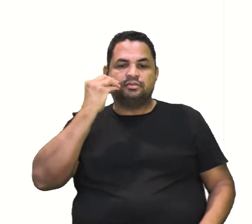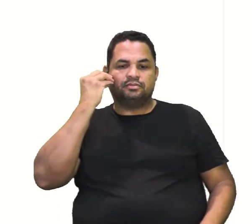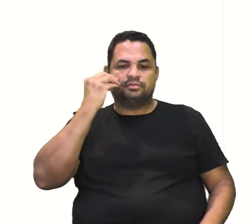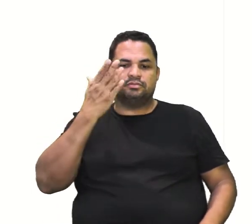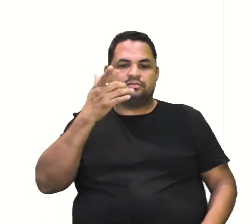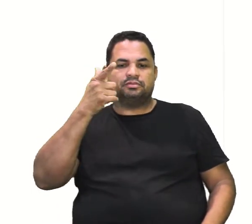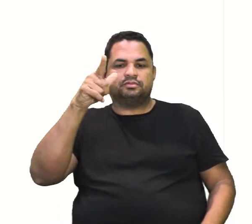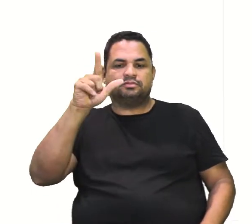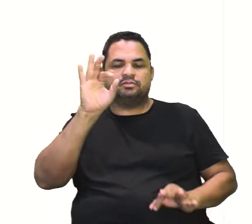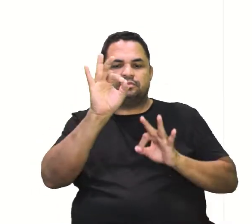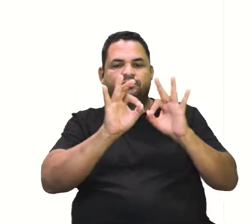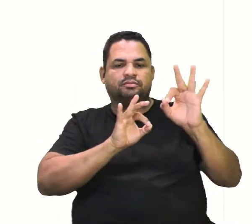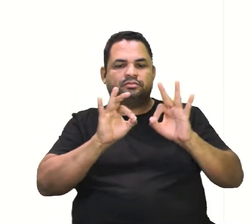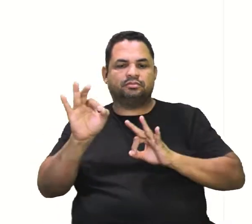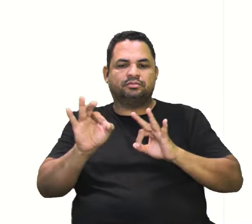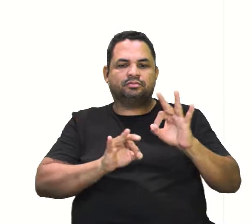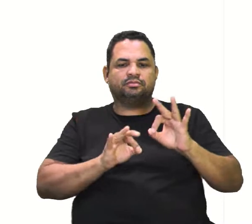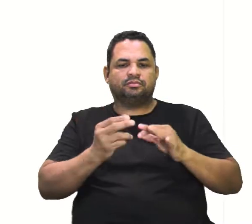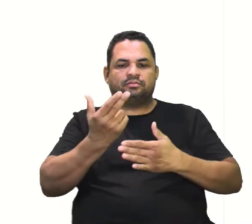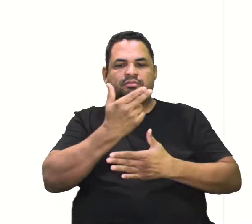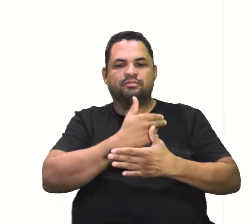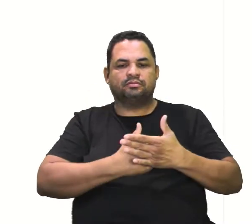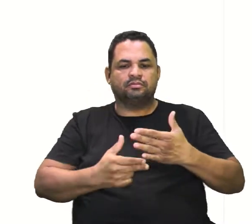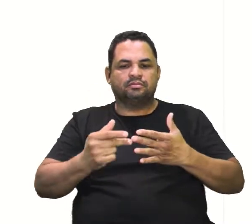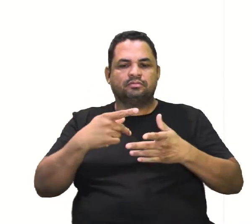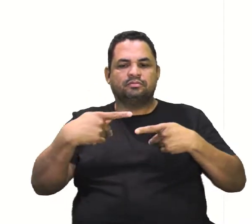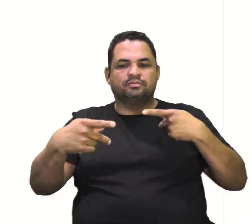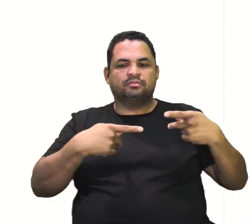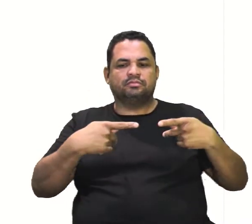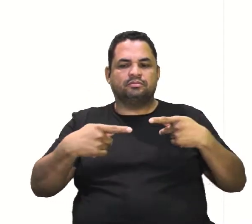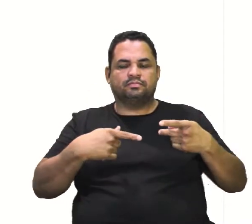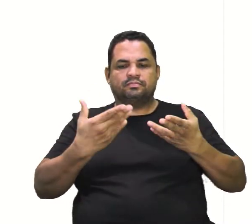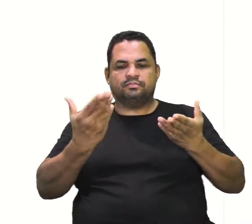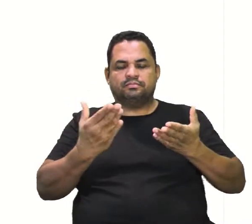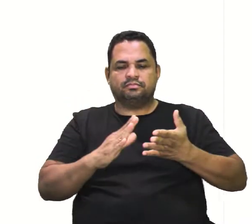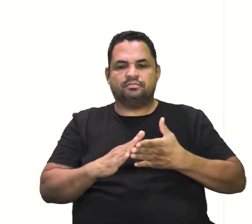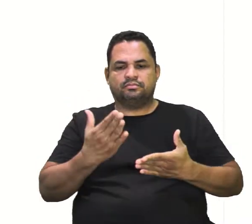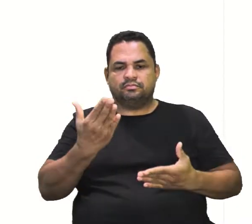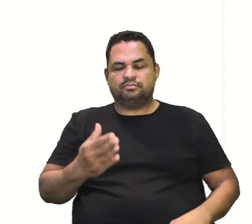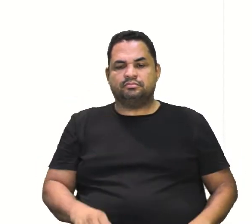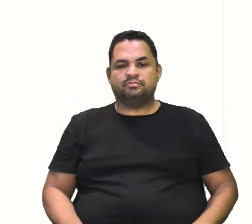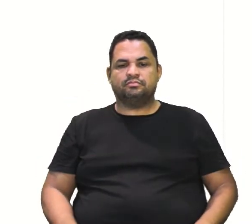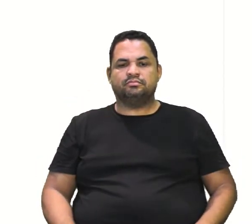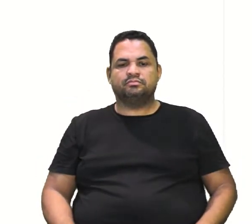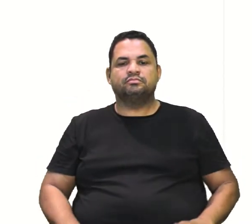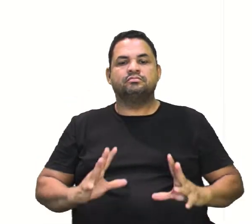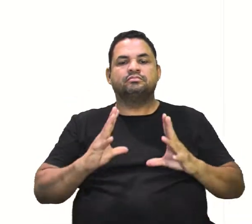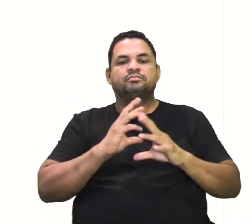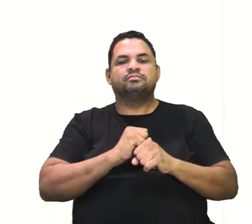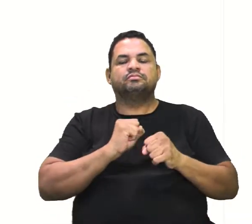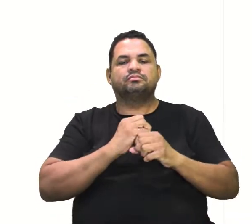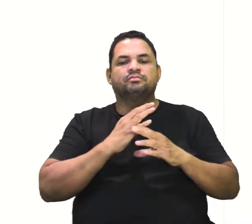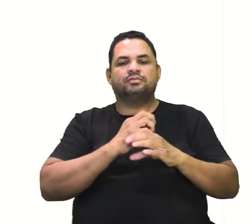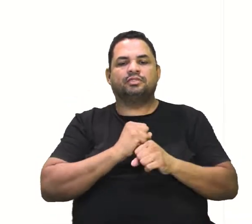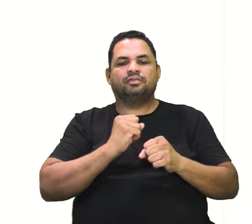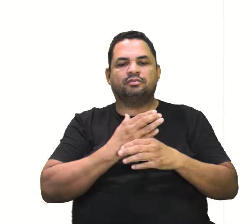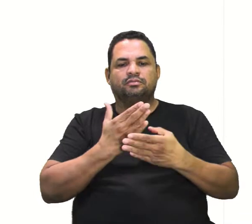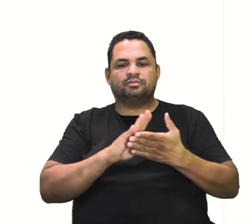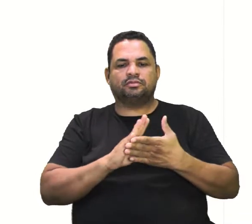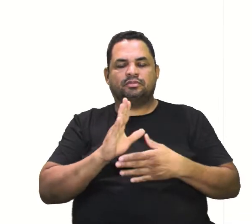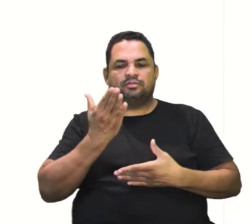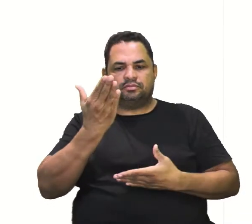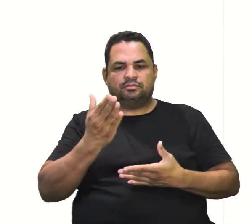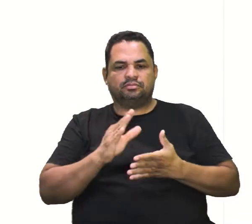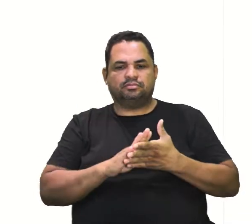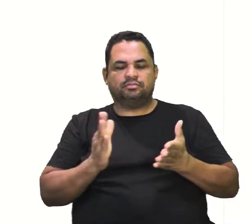vocês conseguirem montar só o design do projeto, essa conta todinha aritmética,